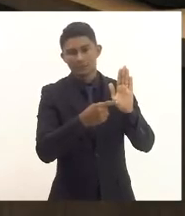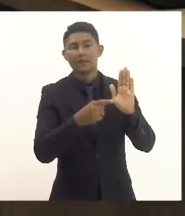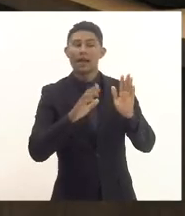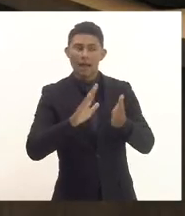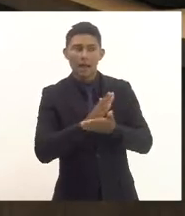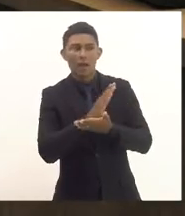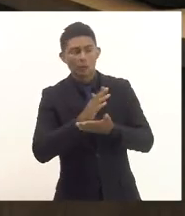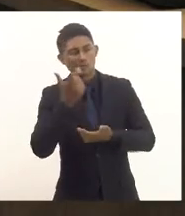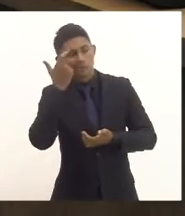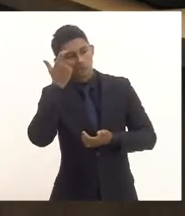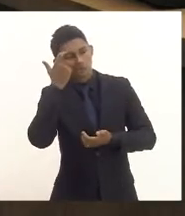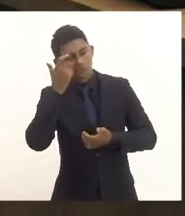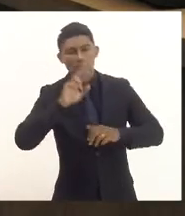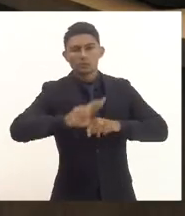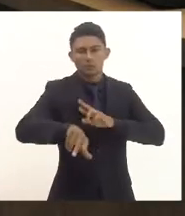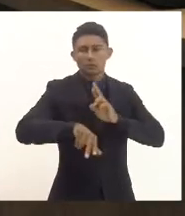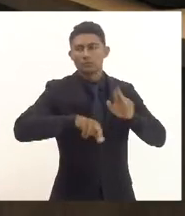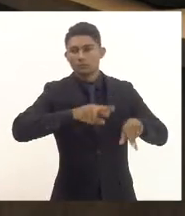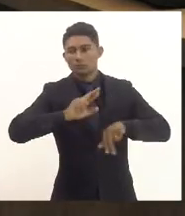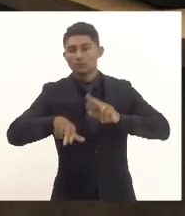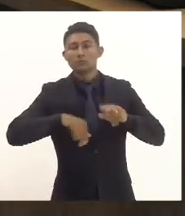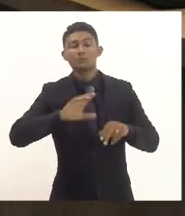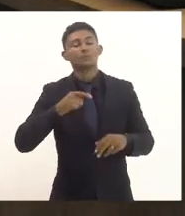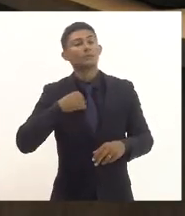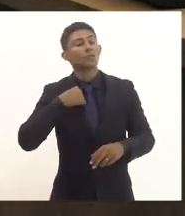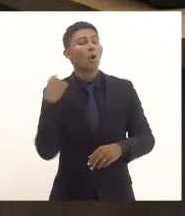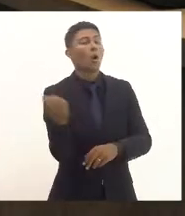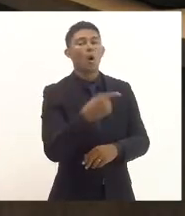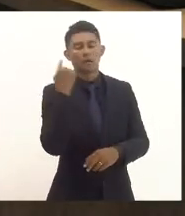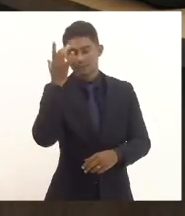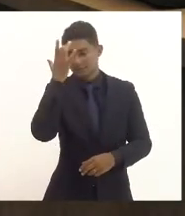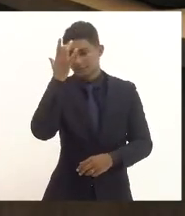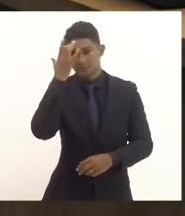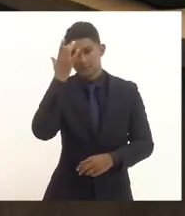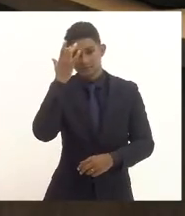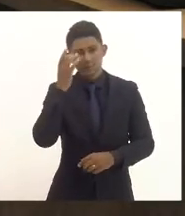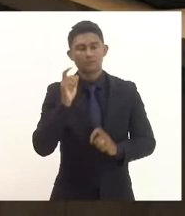divergências mas achamos que o caminho tomado